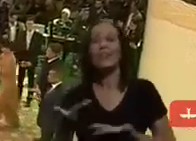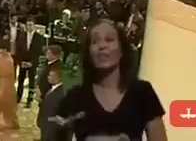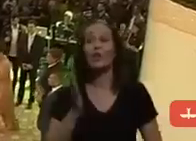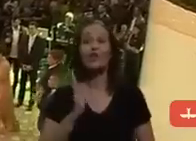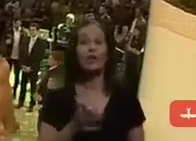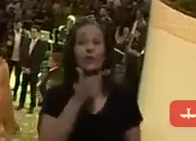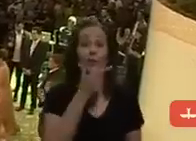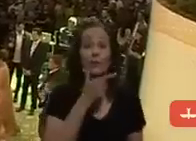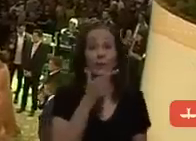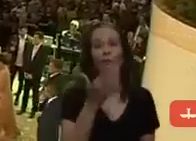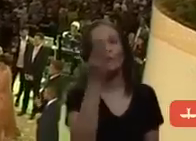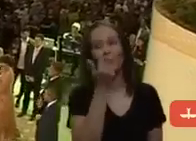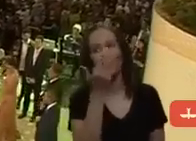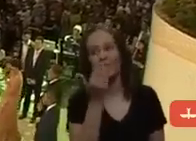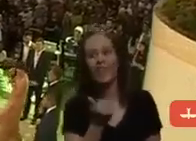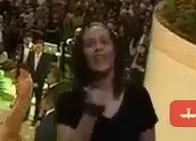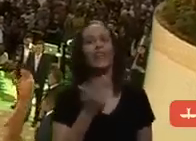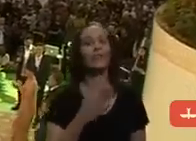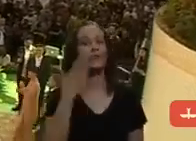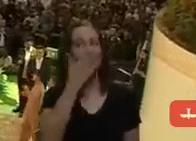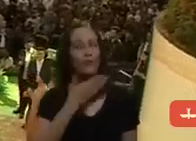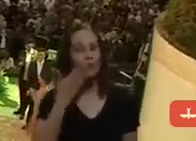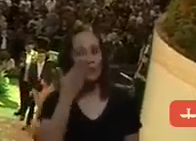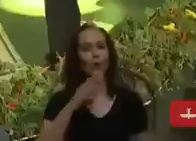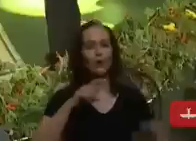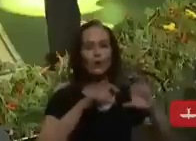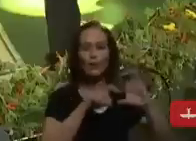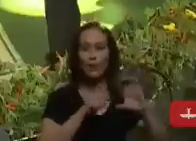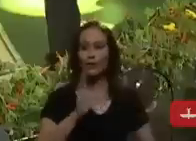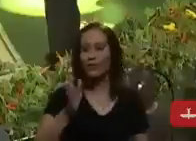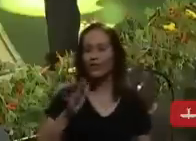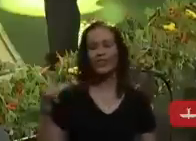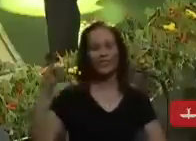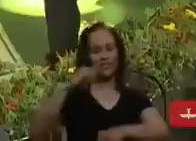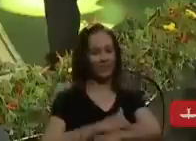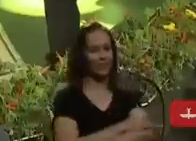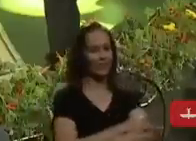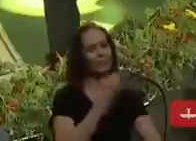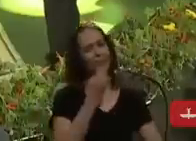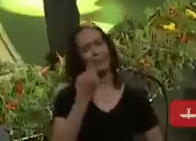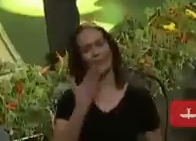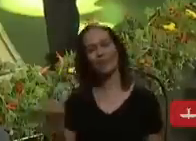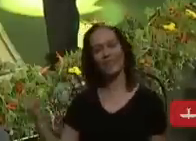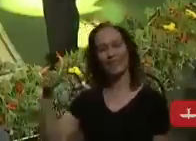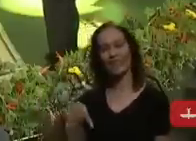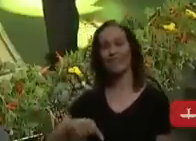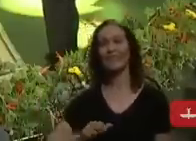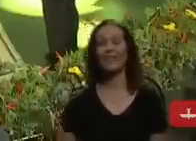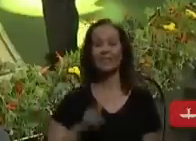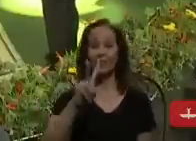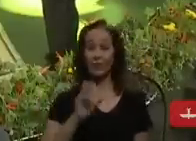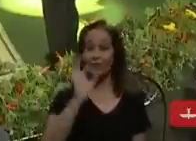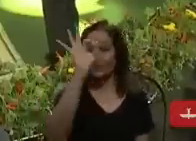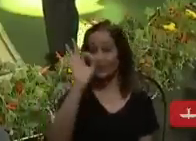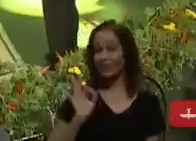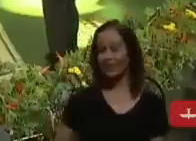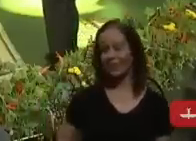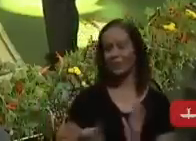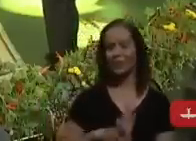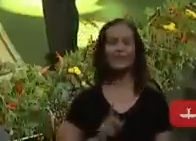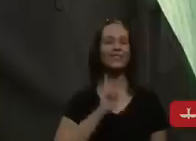queijo goiabada no aeroporto. É muito bom estar aqui. Tenho 50%, meu sangue 50%